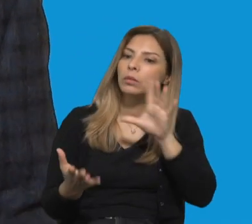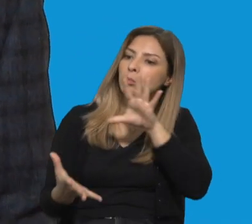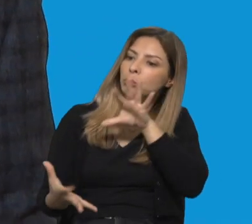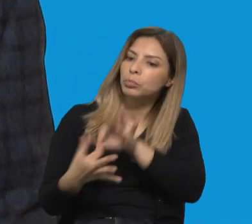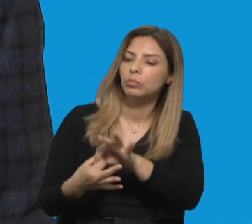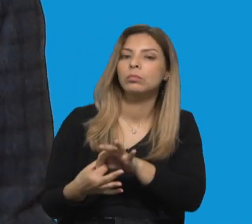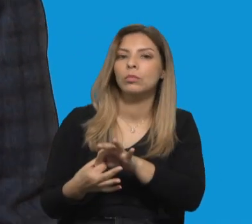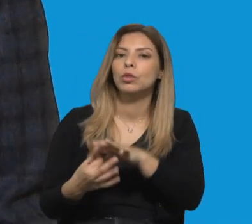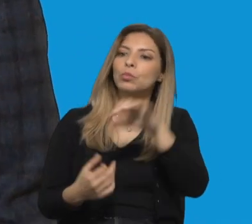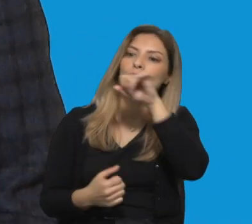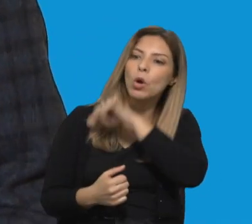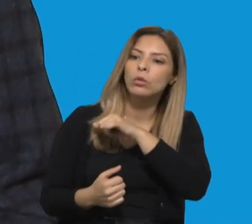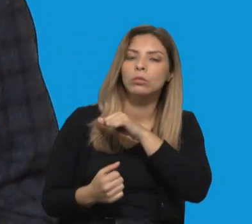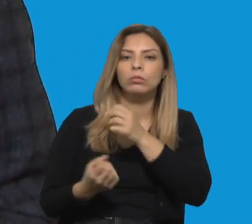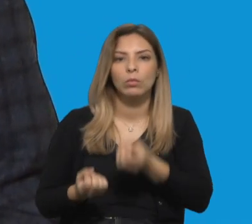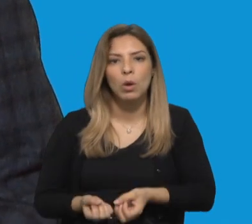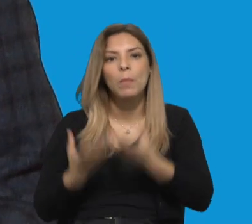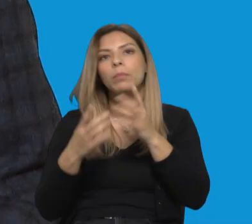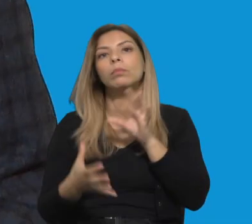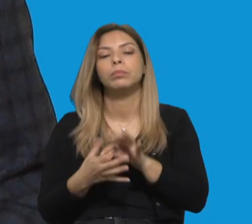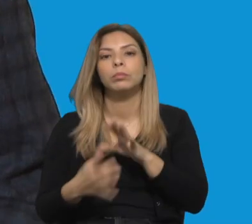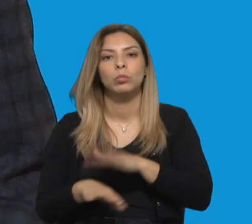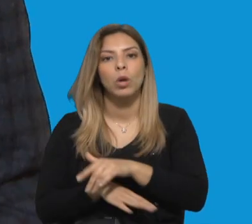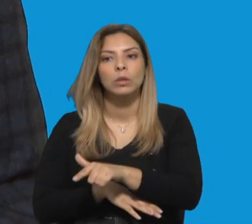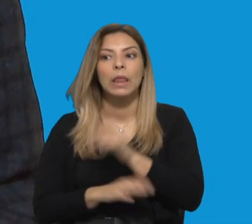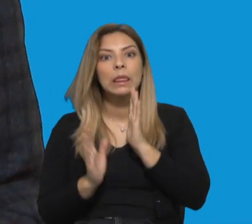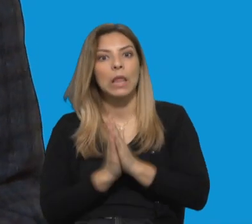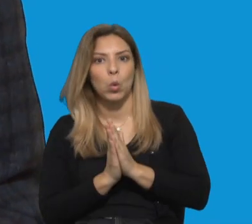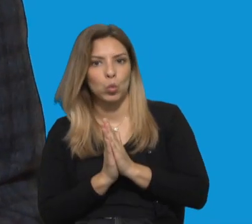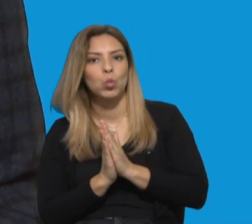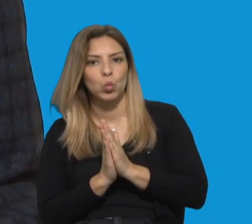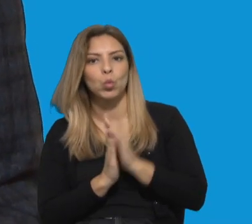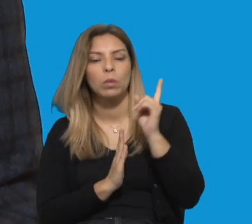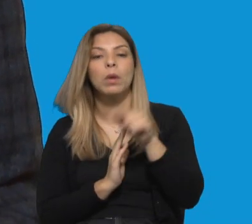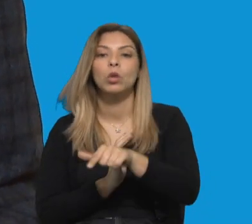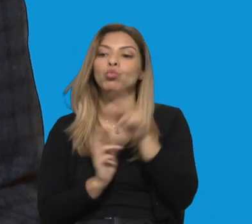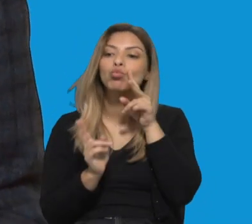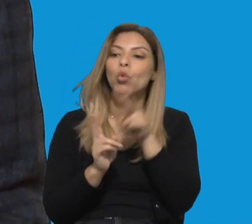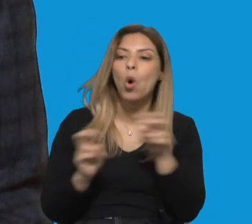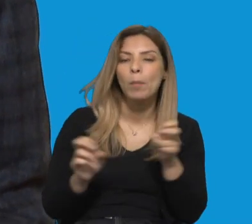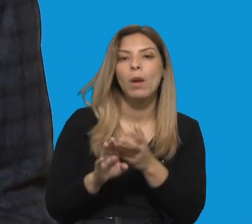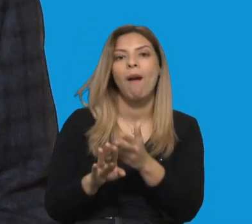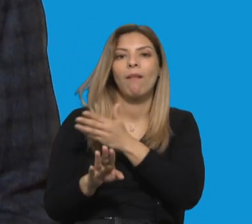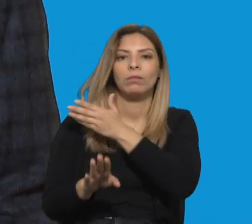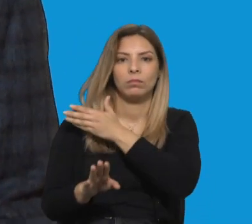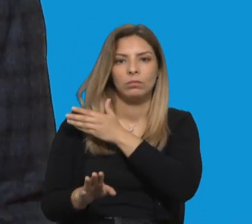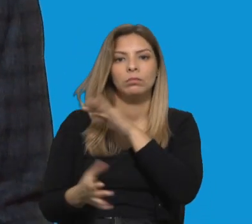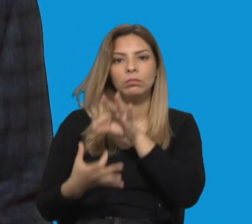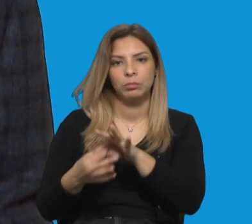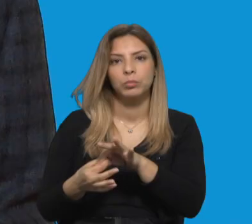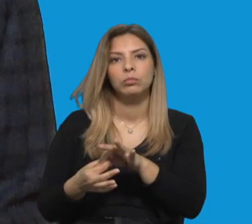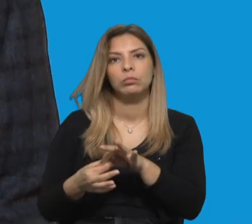do ressuscitado, à luz da palavra de Deus, que nós descobrimos o verdadeiro alcance, a